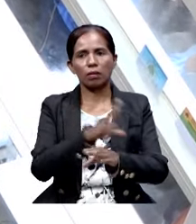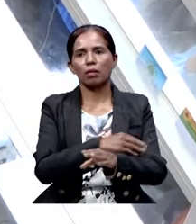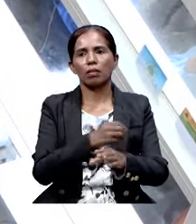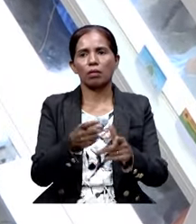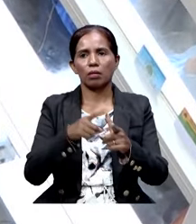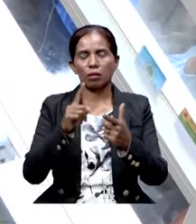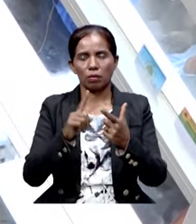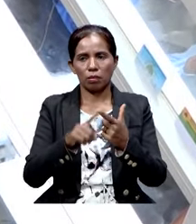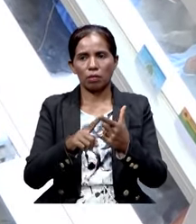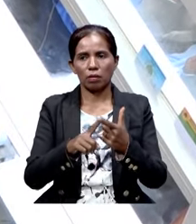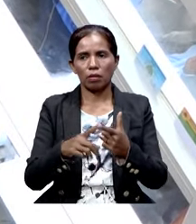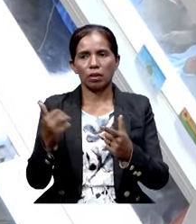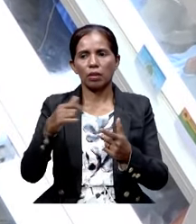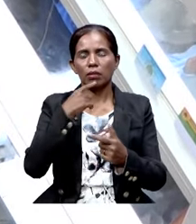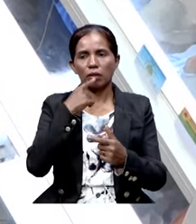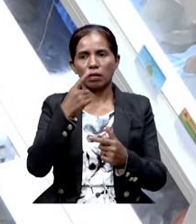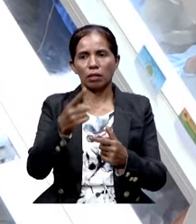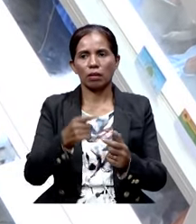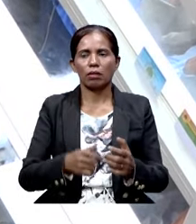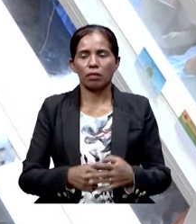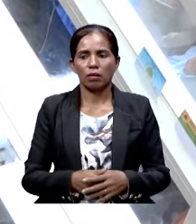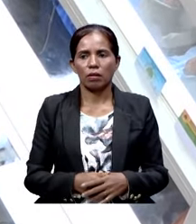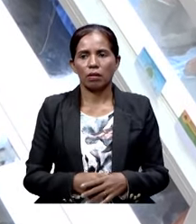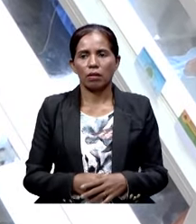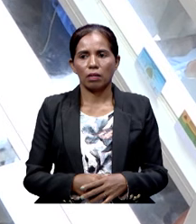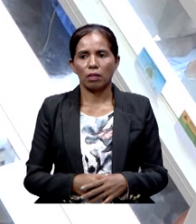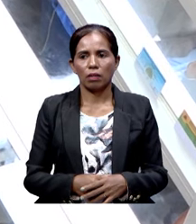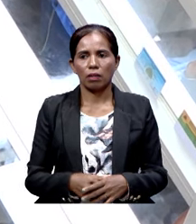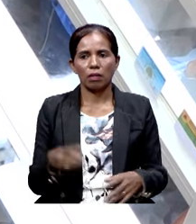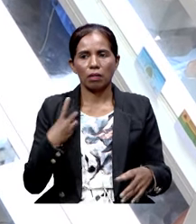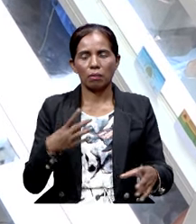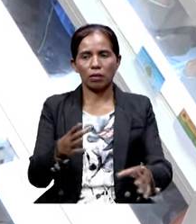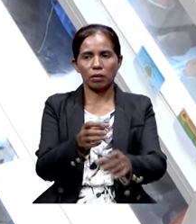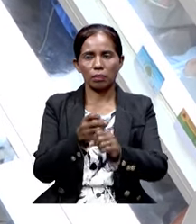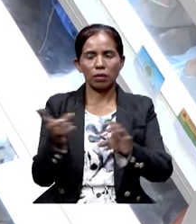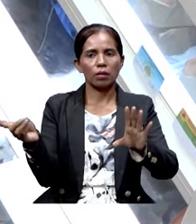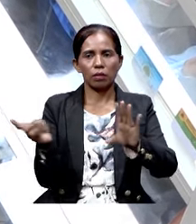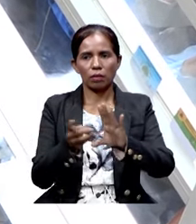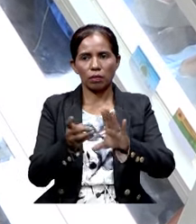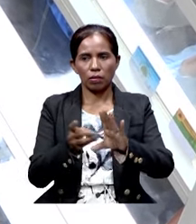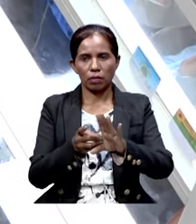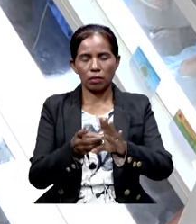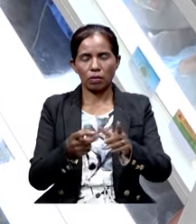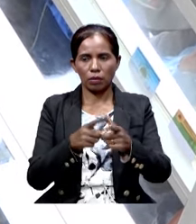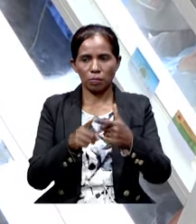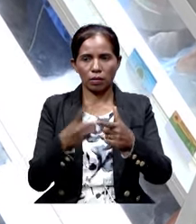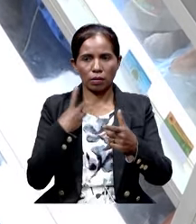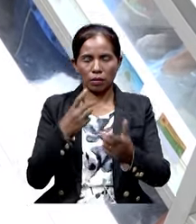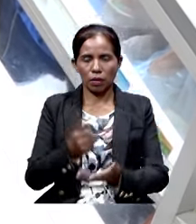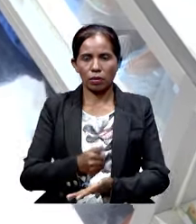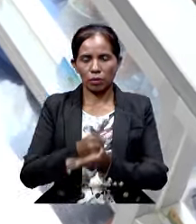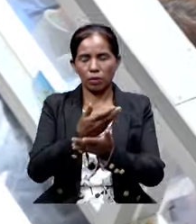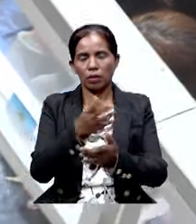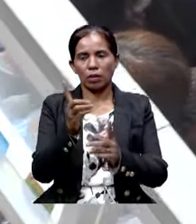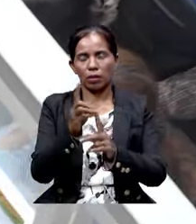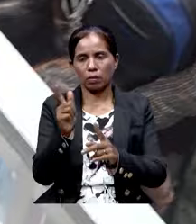depois, a Sira até te cataca, a minha cima de documento, depois, a minha atende a botar dia